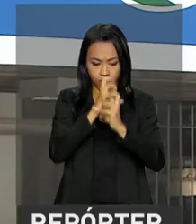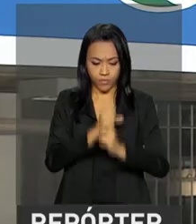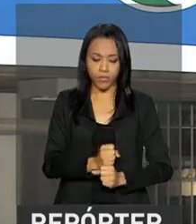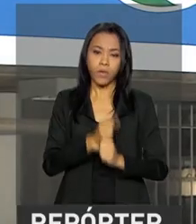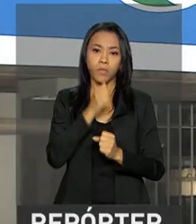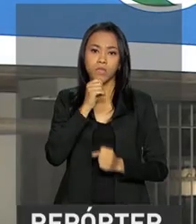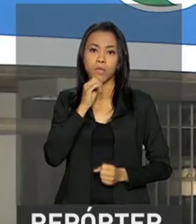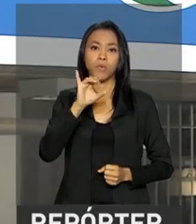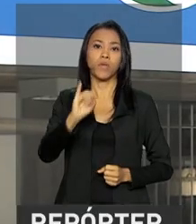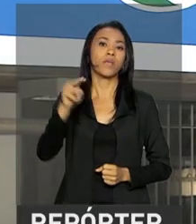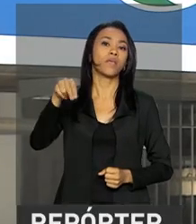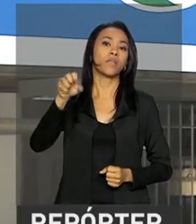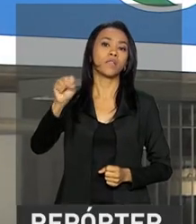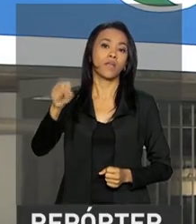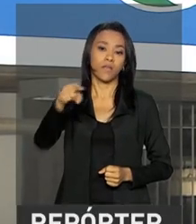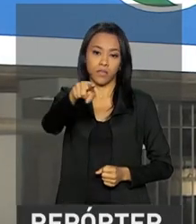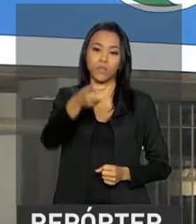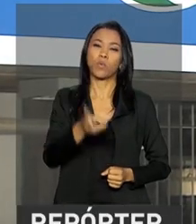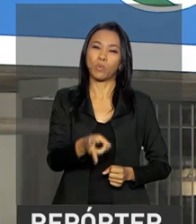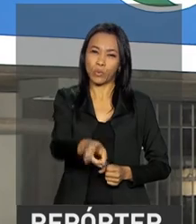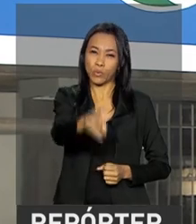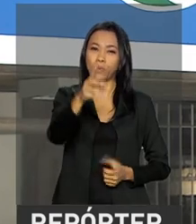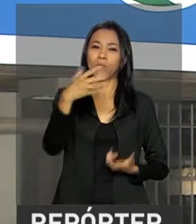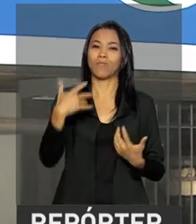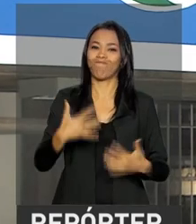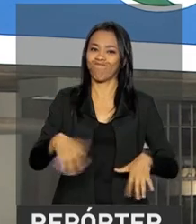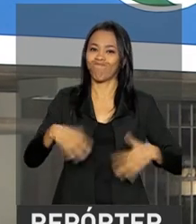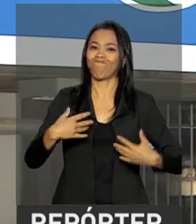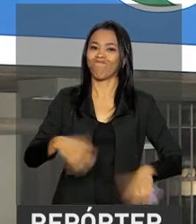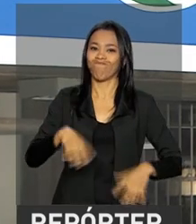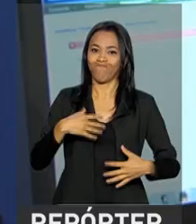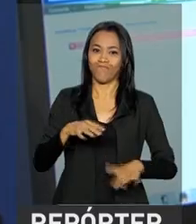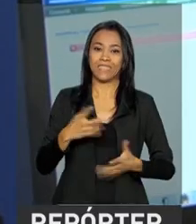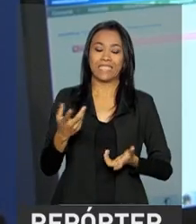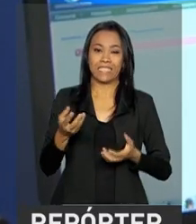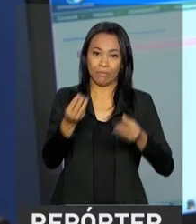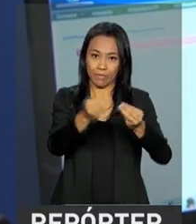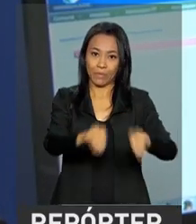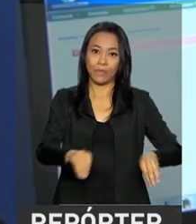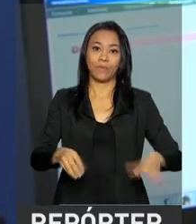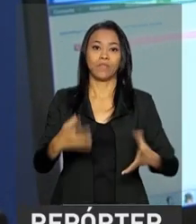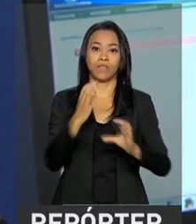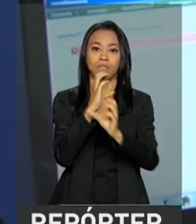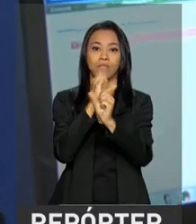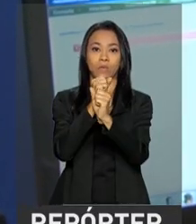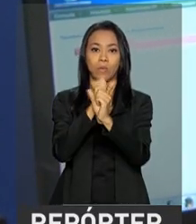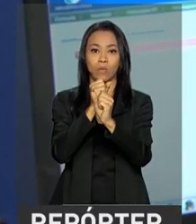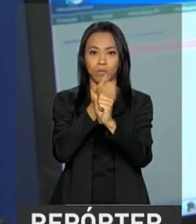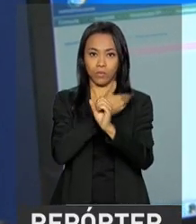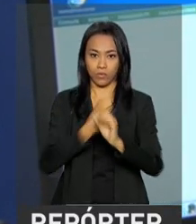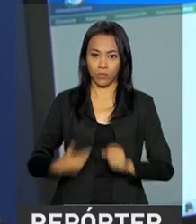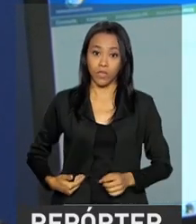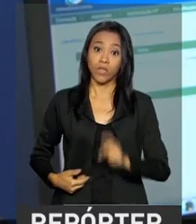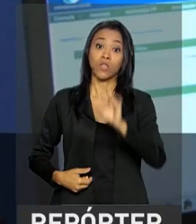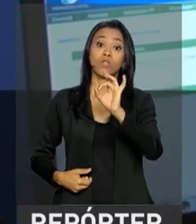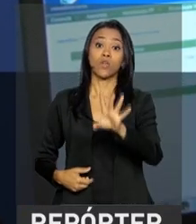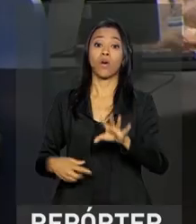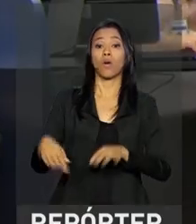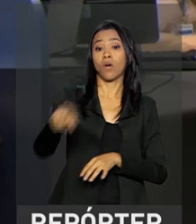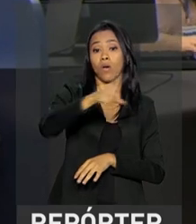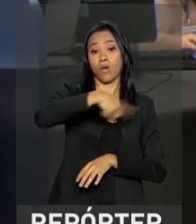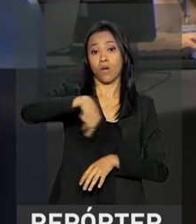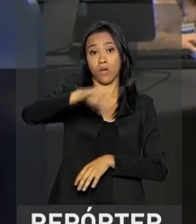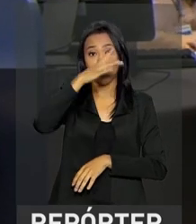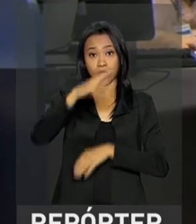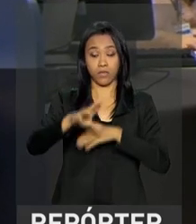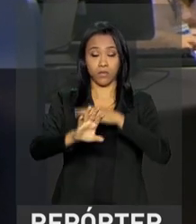a Previdência Social, continuam pressionando as contas públicas. Só com trabalhadores da iniciativa privada